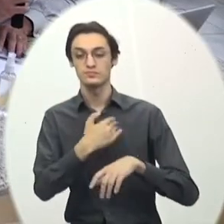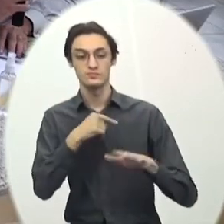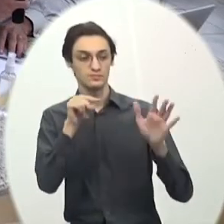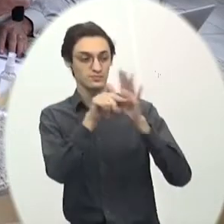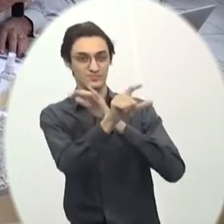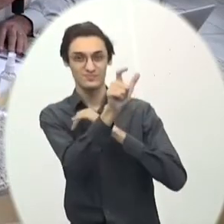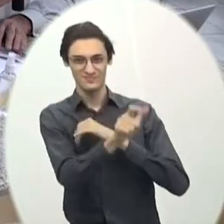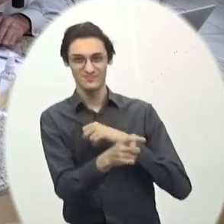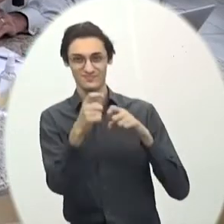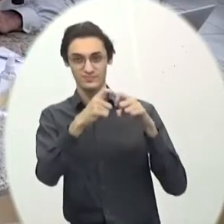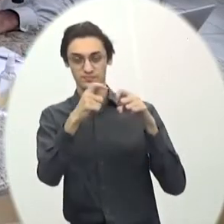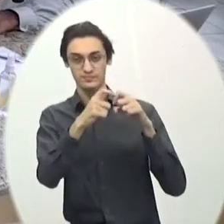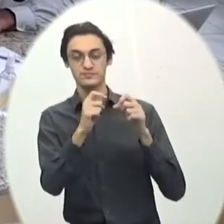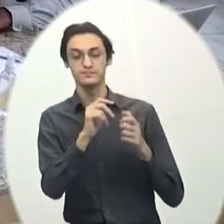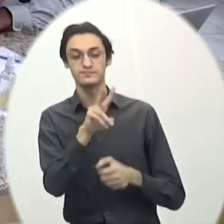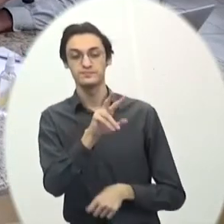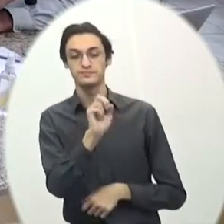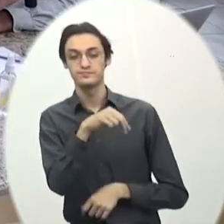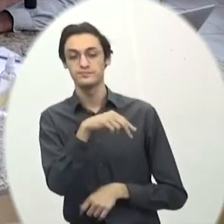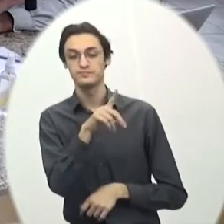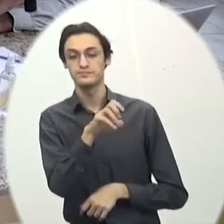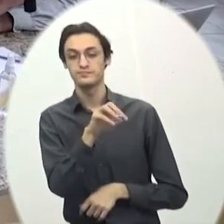Vanderlei, eu e